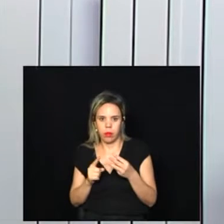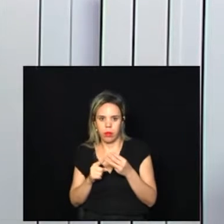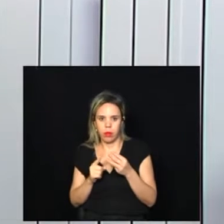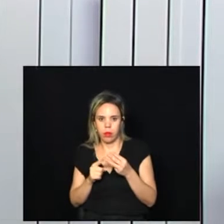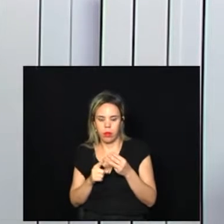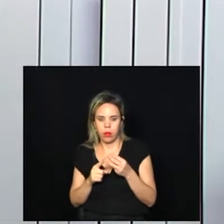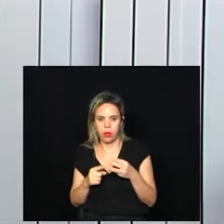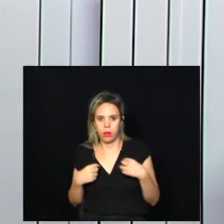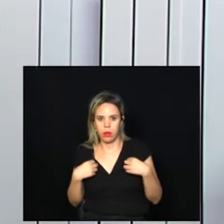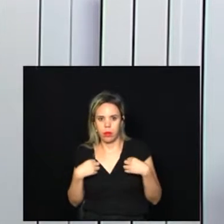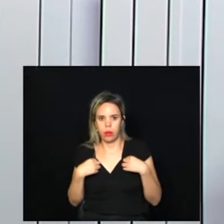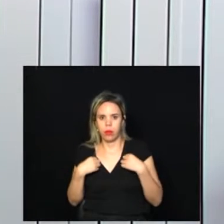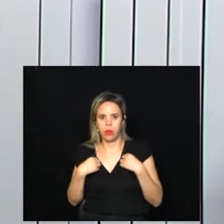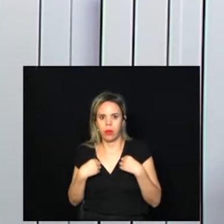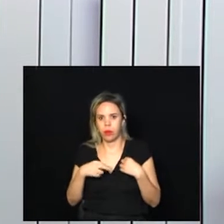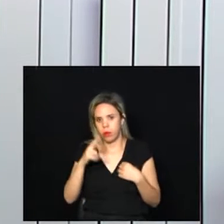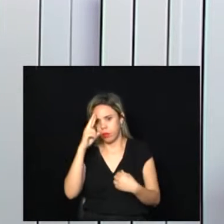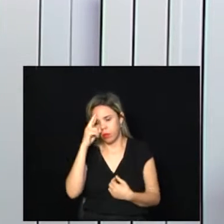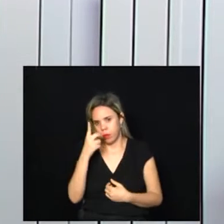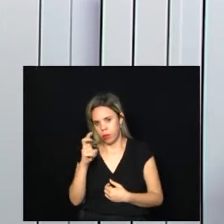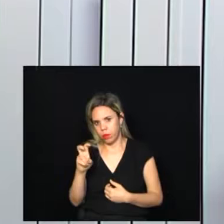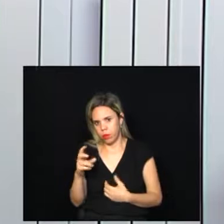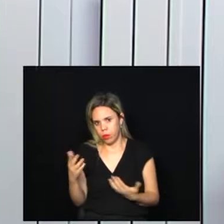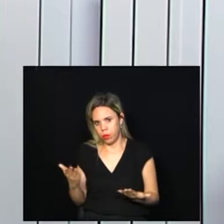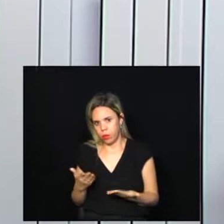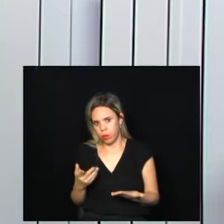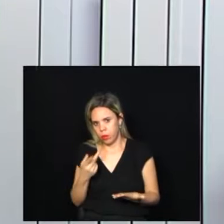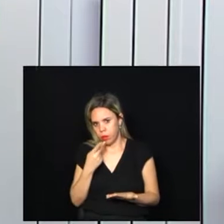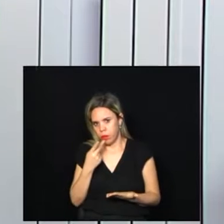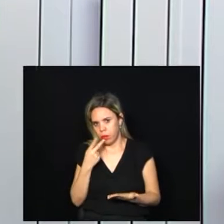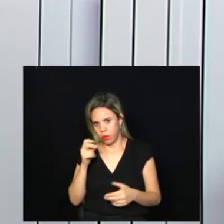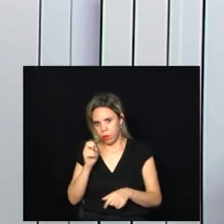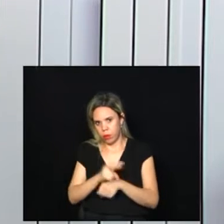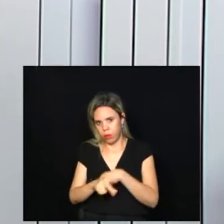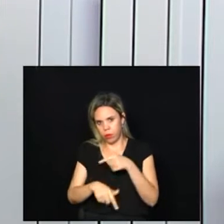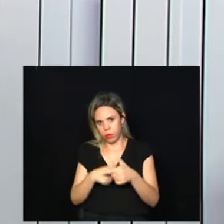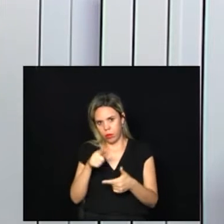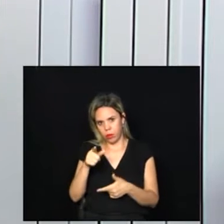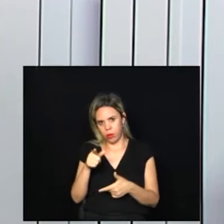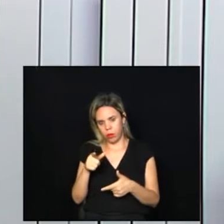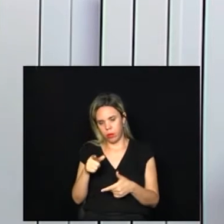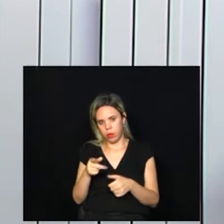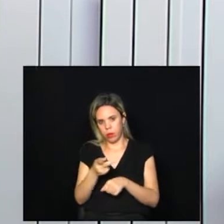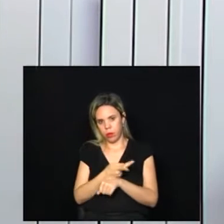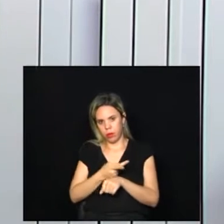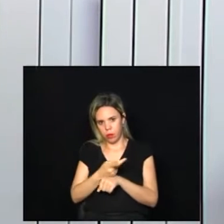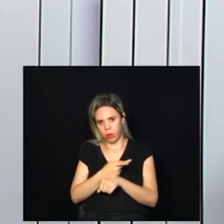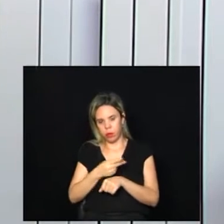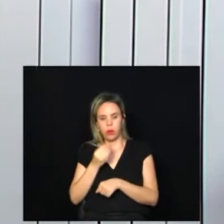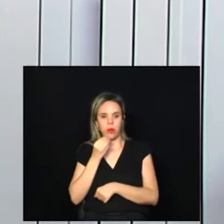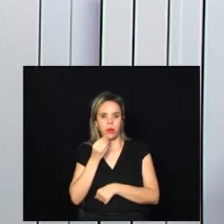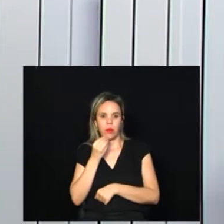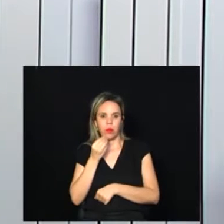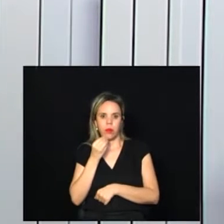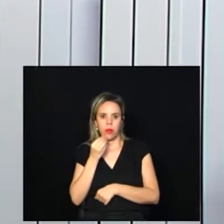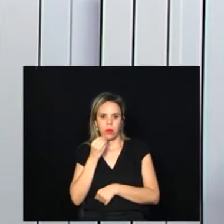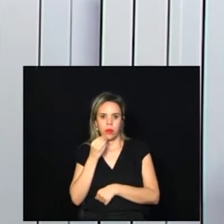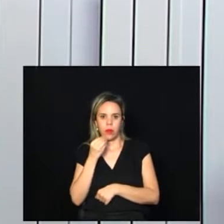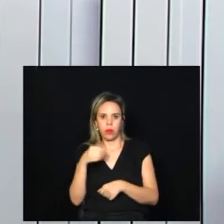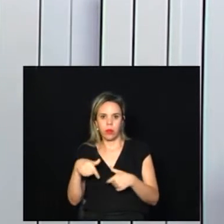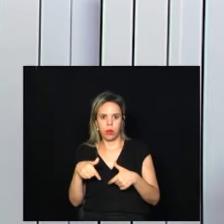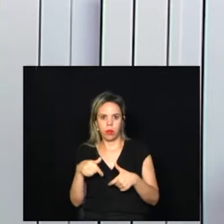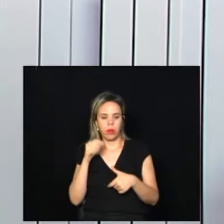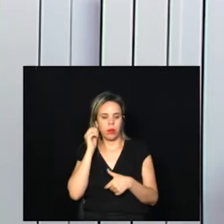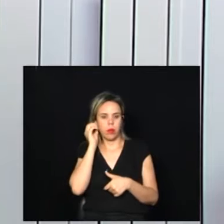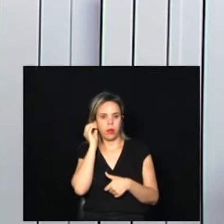de reforço. 12h15 agora, vamos falar sobre emprego para você que está em busca de uma oportunidade no mercado de